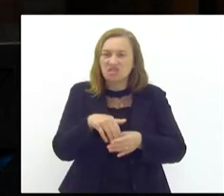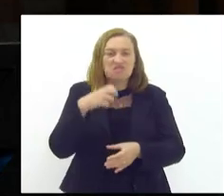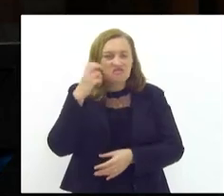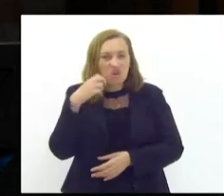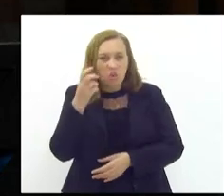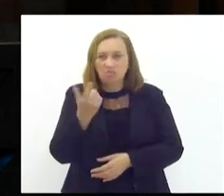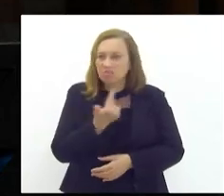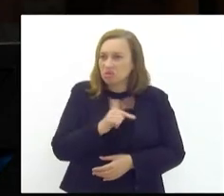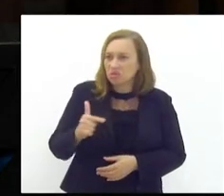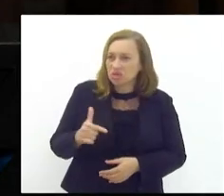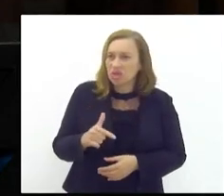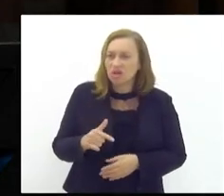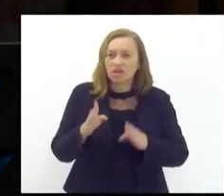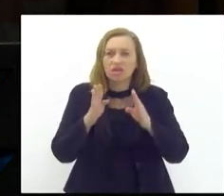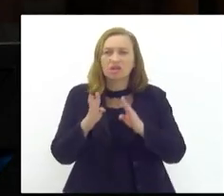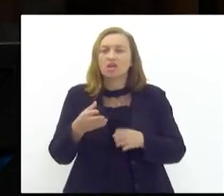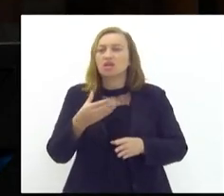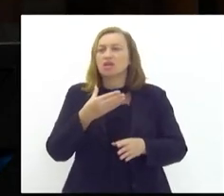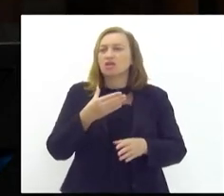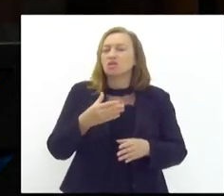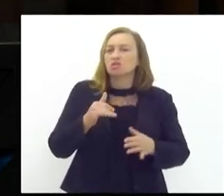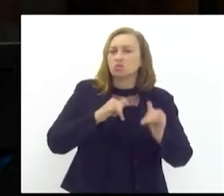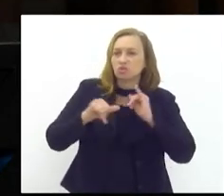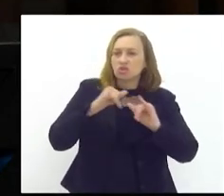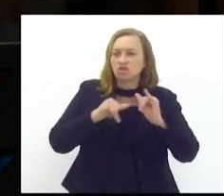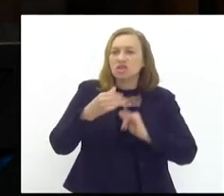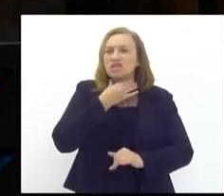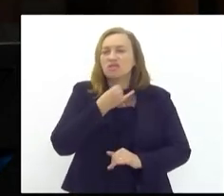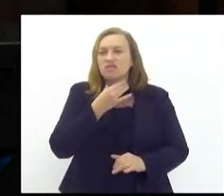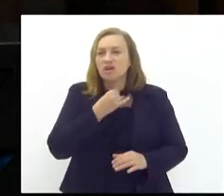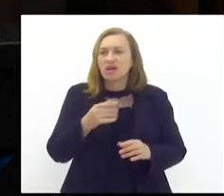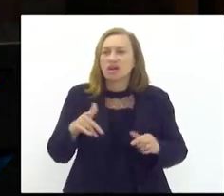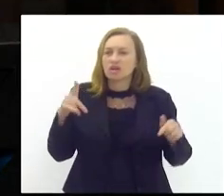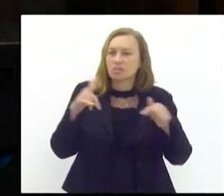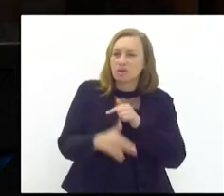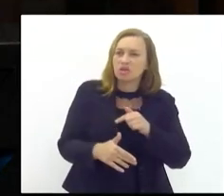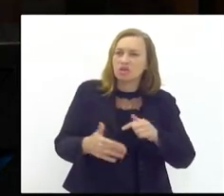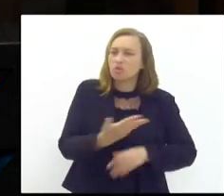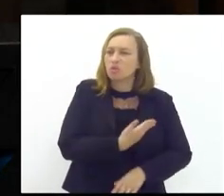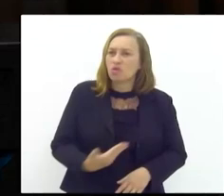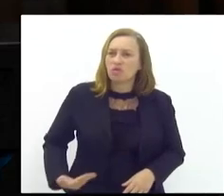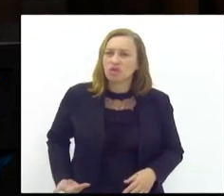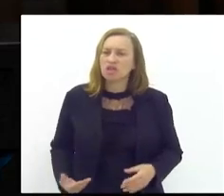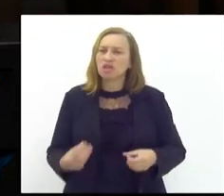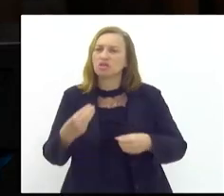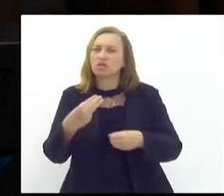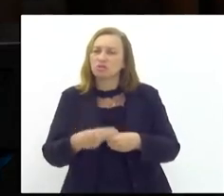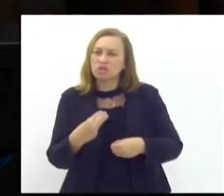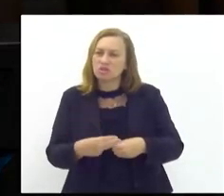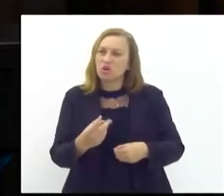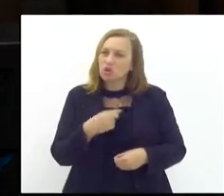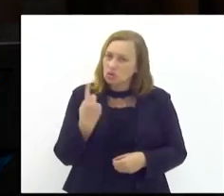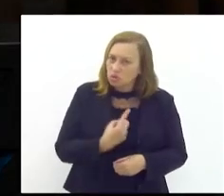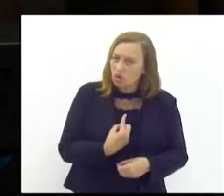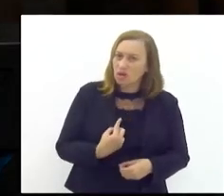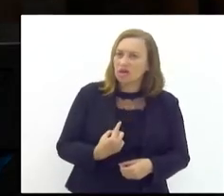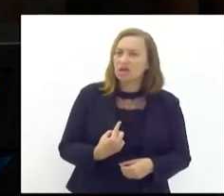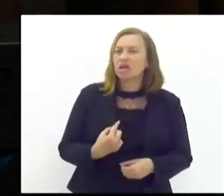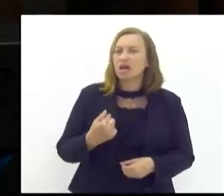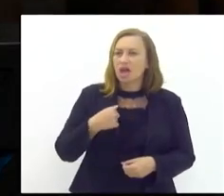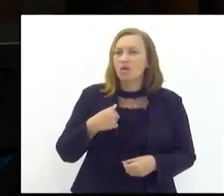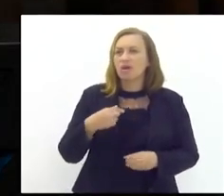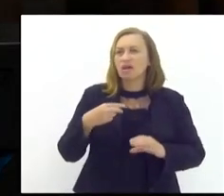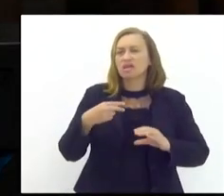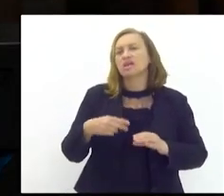vergonha botou fake News na cidade atrapalhou o governo Municipal trabalhou a gente que era Vereador era eu era secretário da